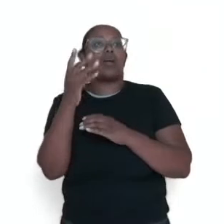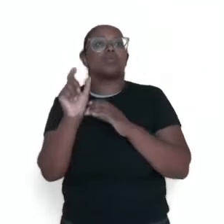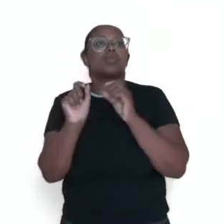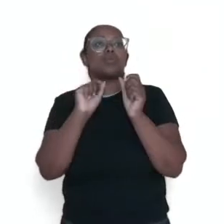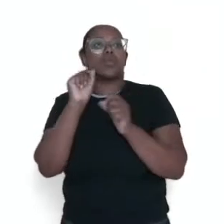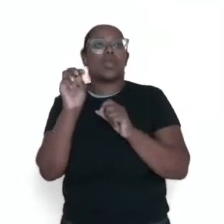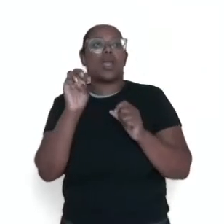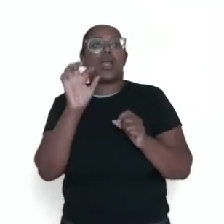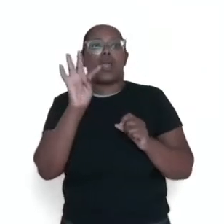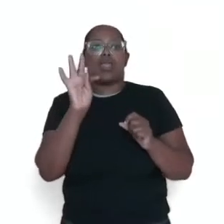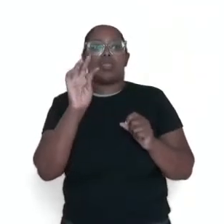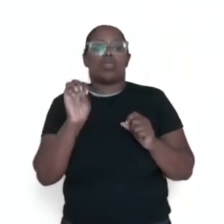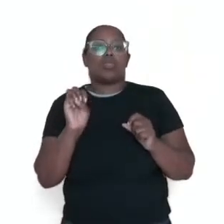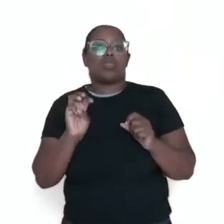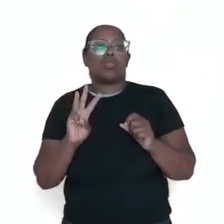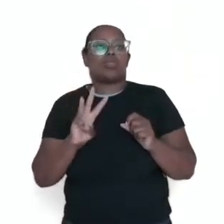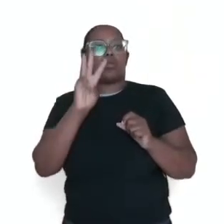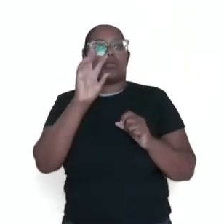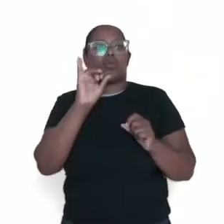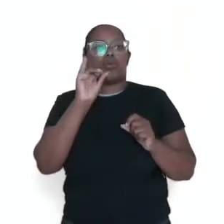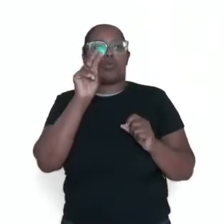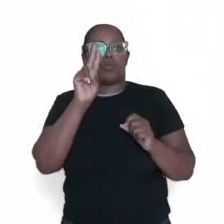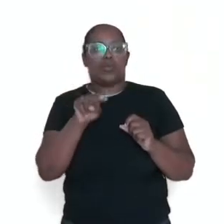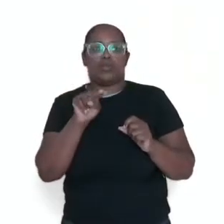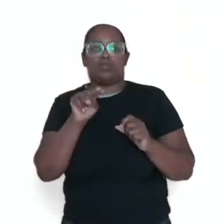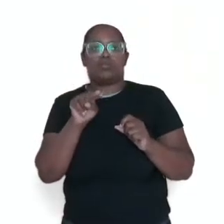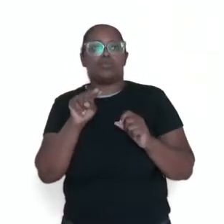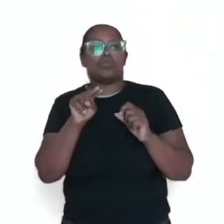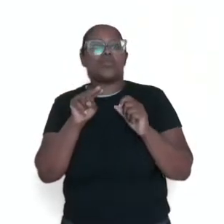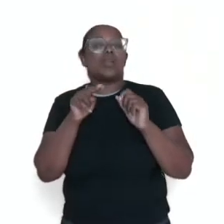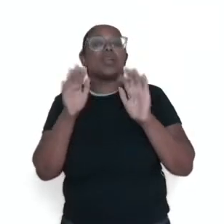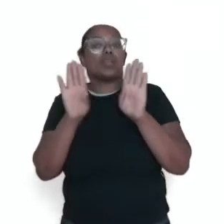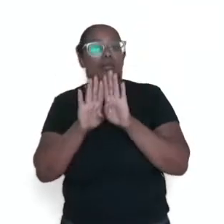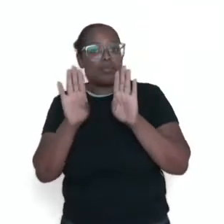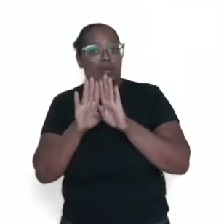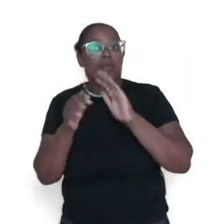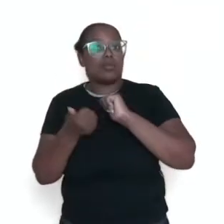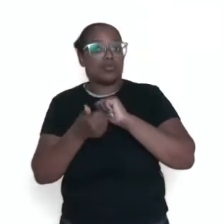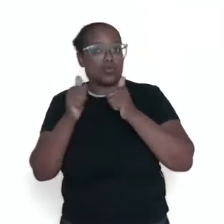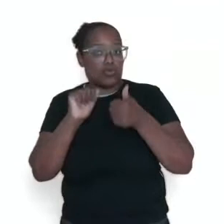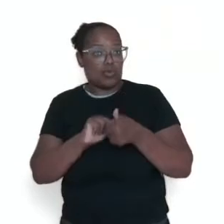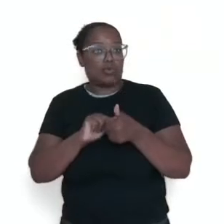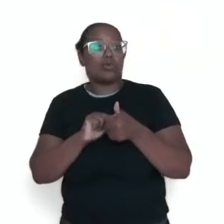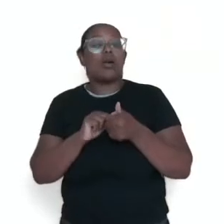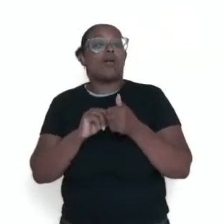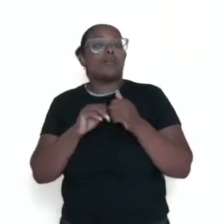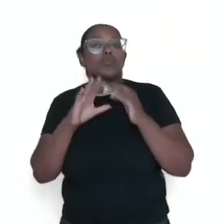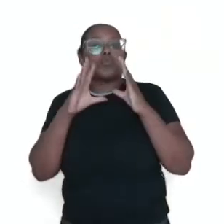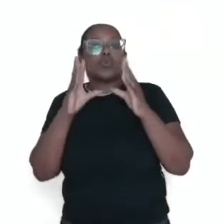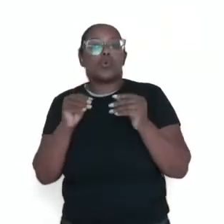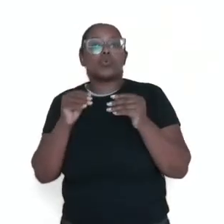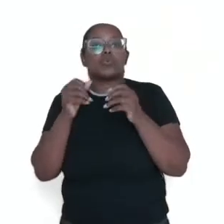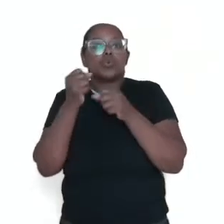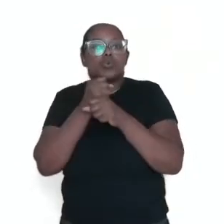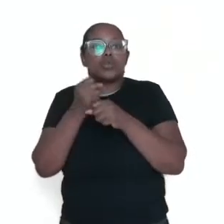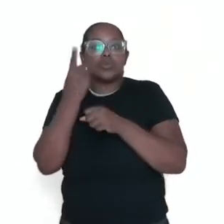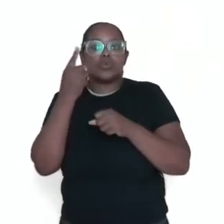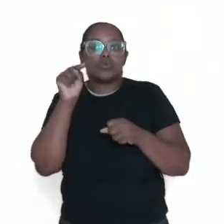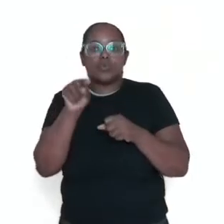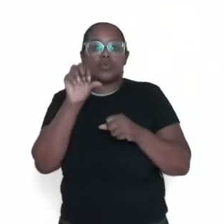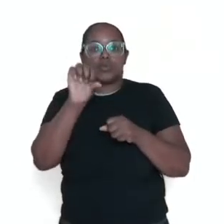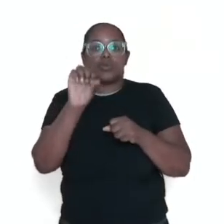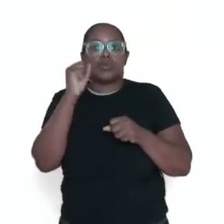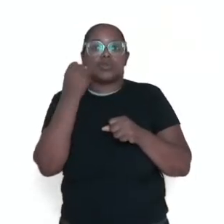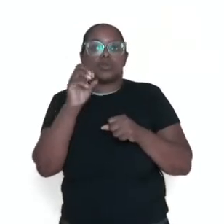de catalogar recordes de jogos eletrônicos. Durante a década de 1980, houve várias